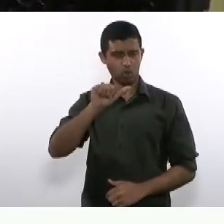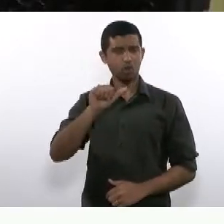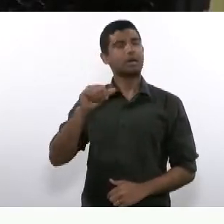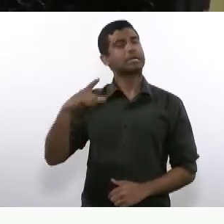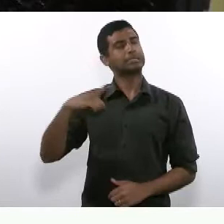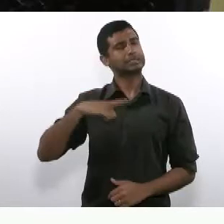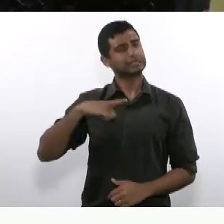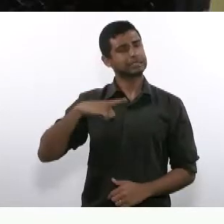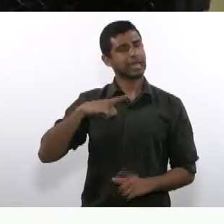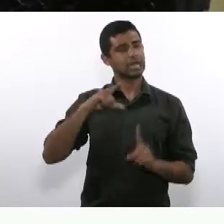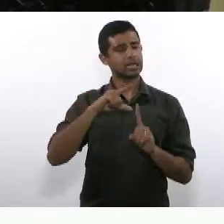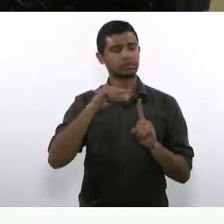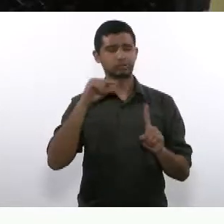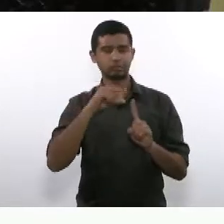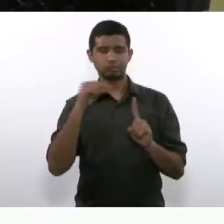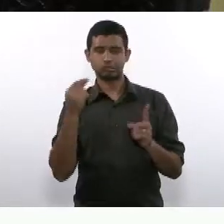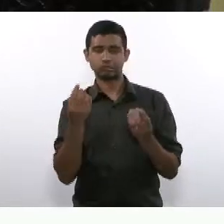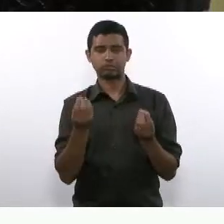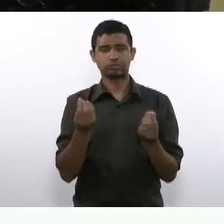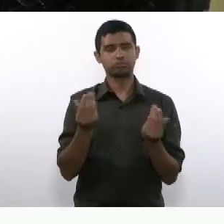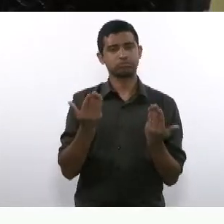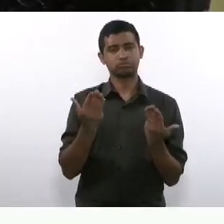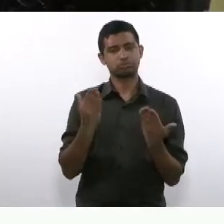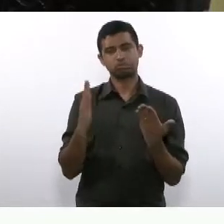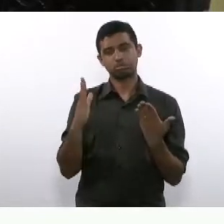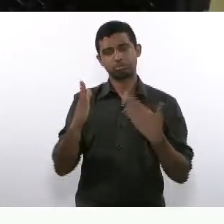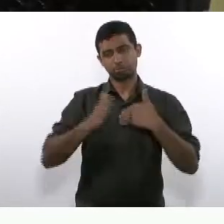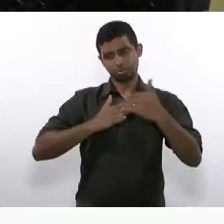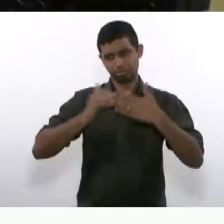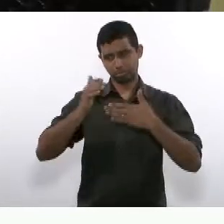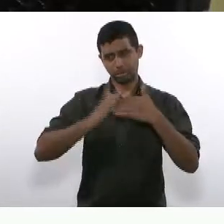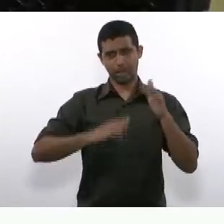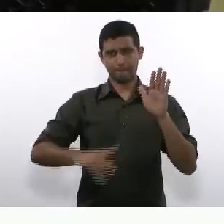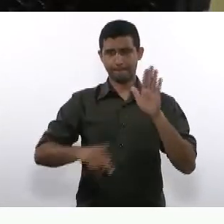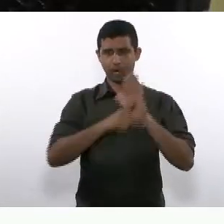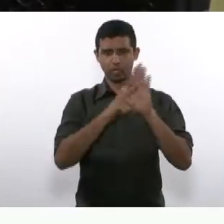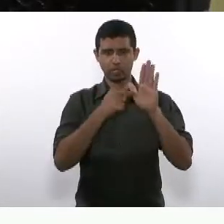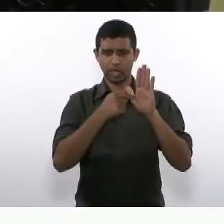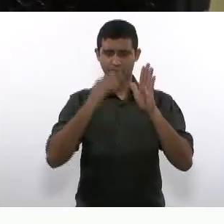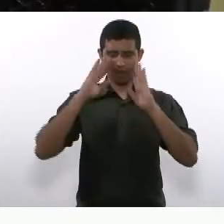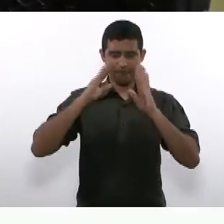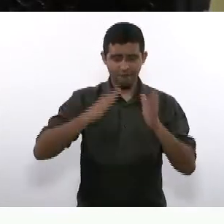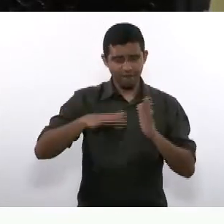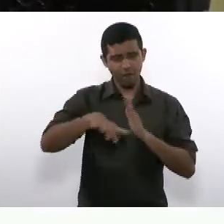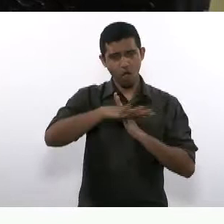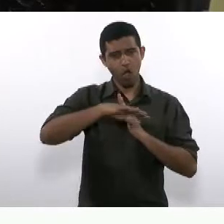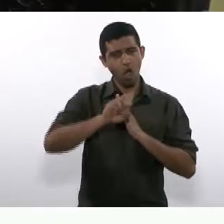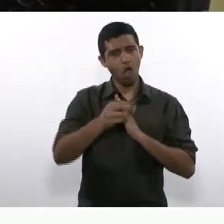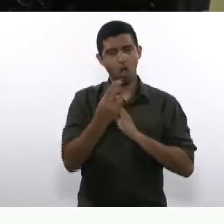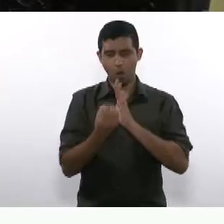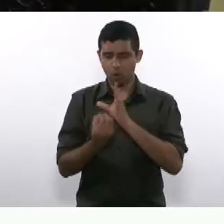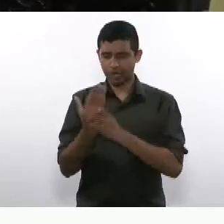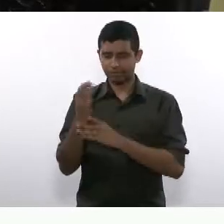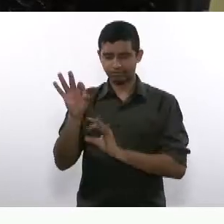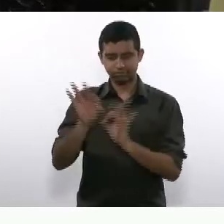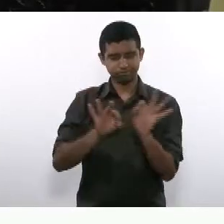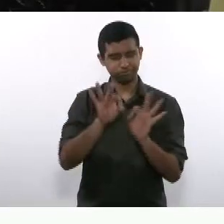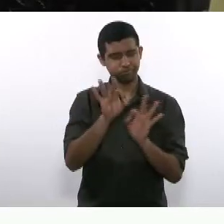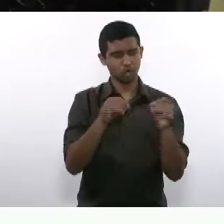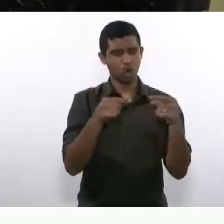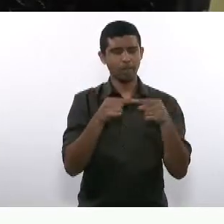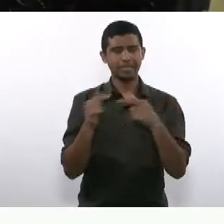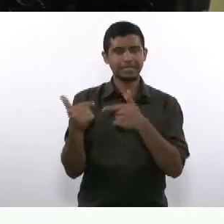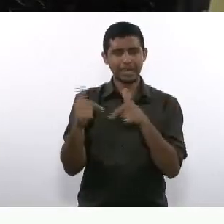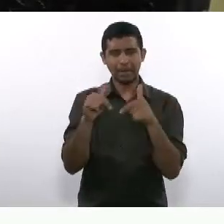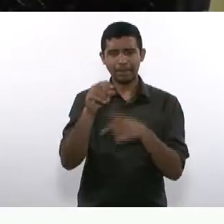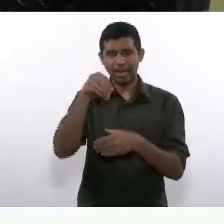perspectiva, uma indicação de algum projeto específico, ou de criação de um plano específico de trabalho dentro